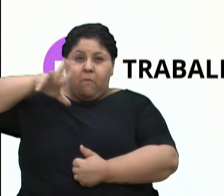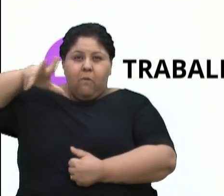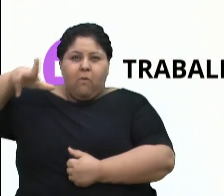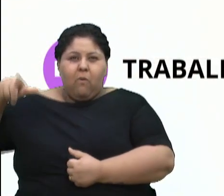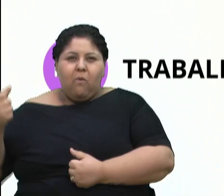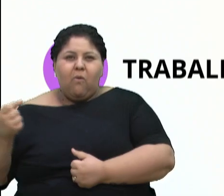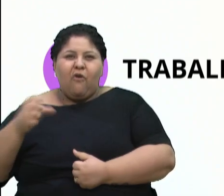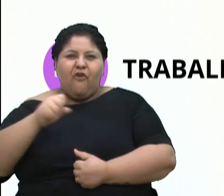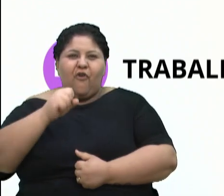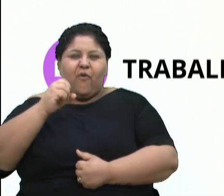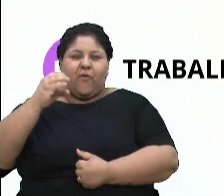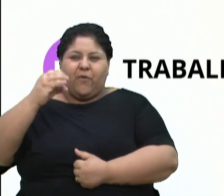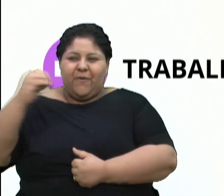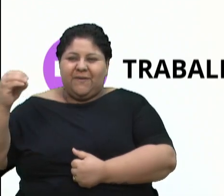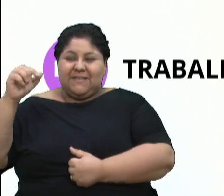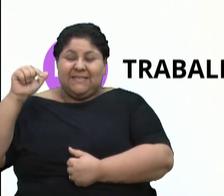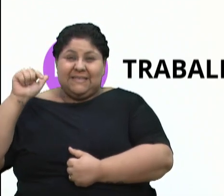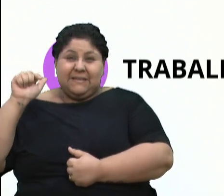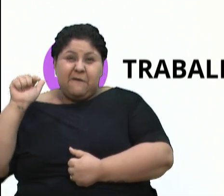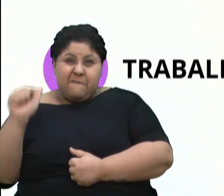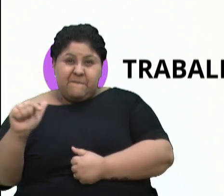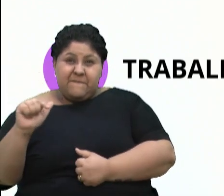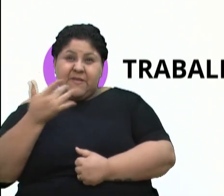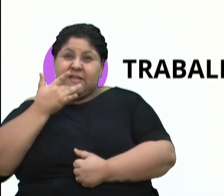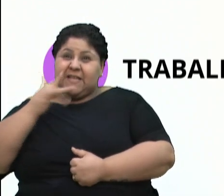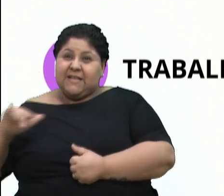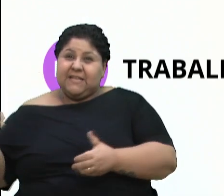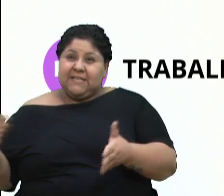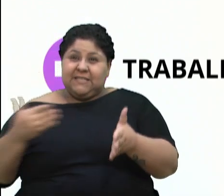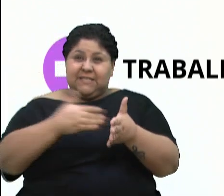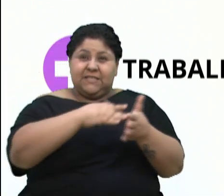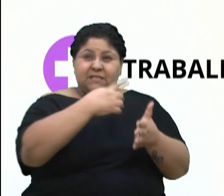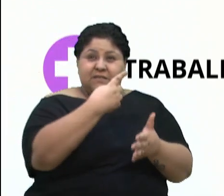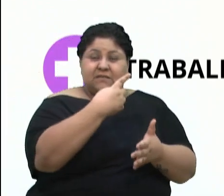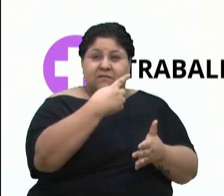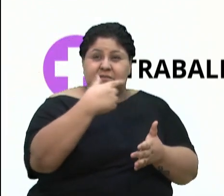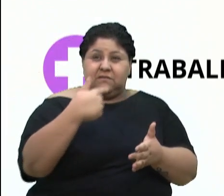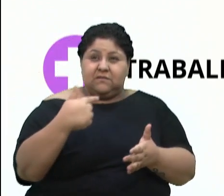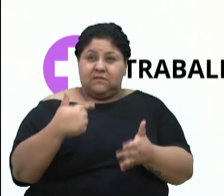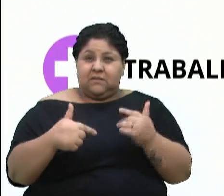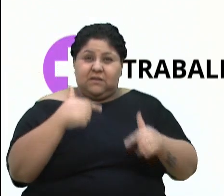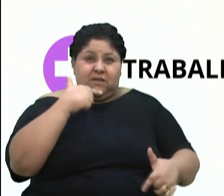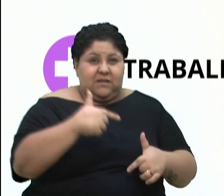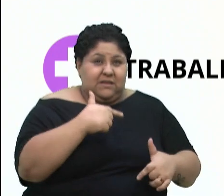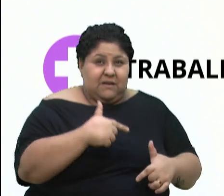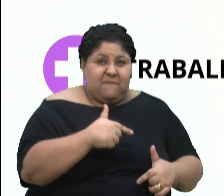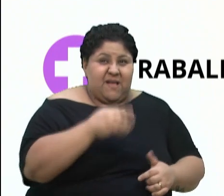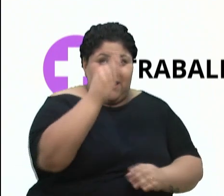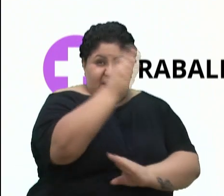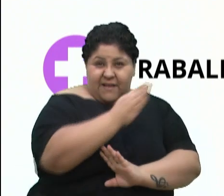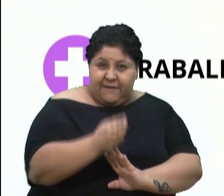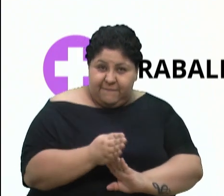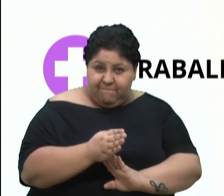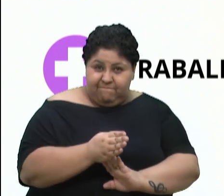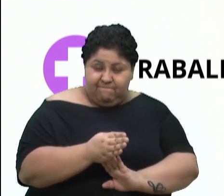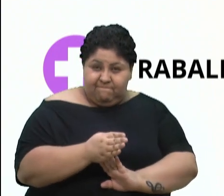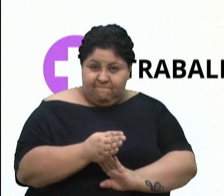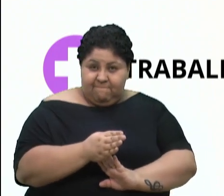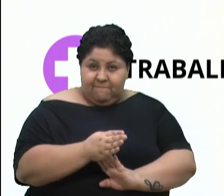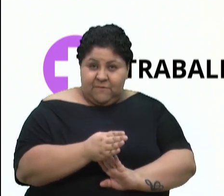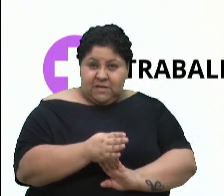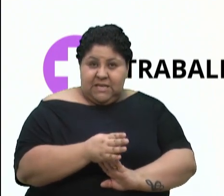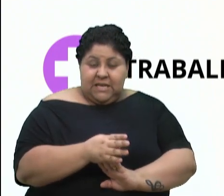1.800.000 crianças e adolescentes de 5 a 17 anos trabalham no território nacional. Ou seja,